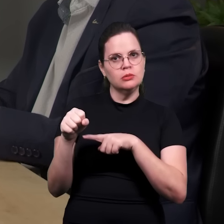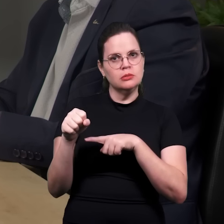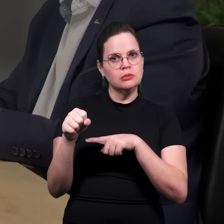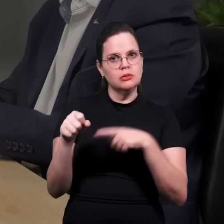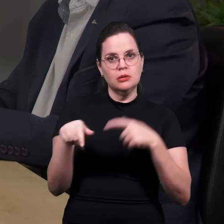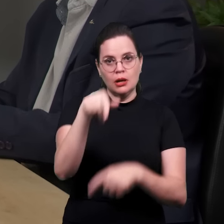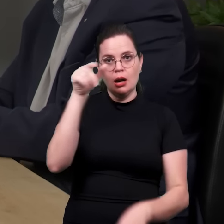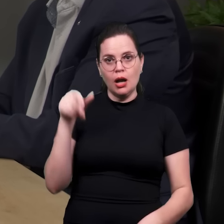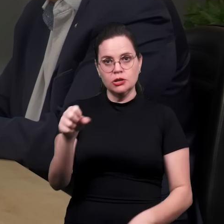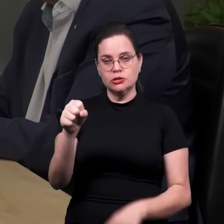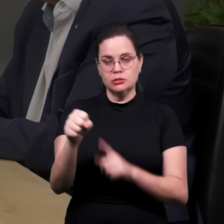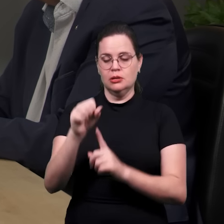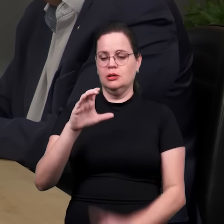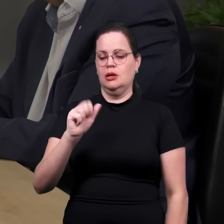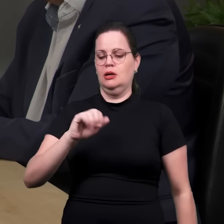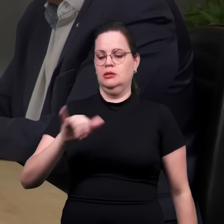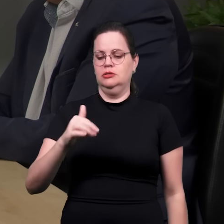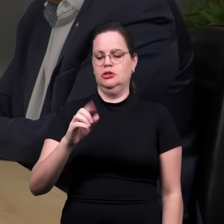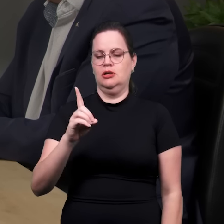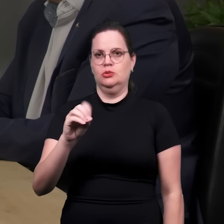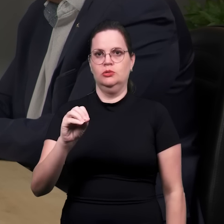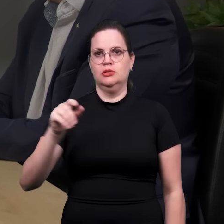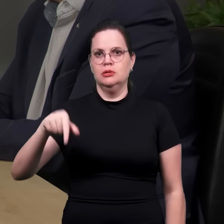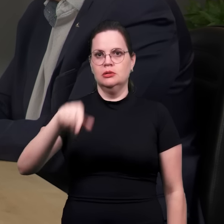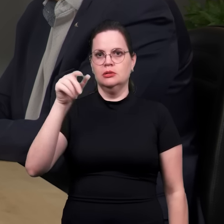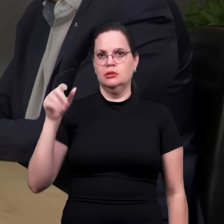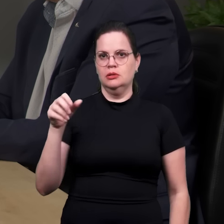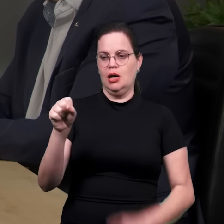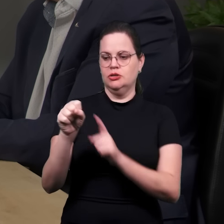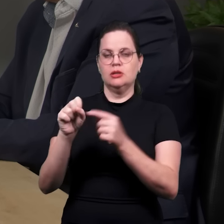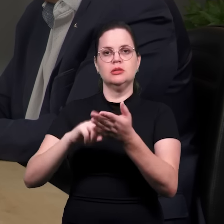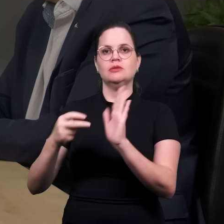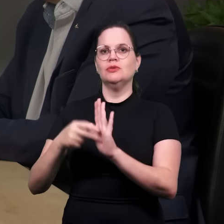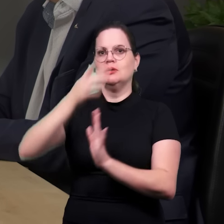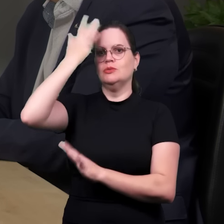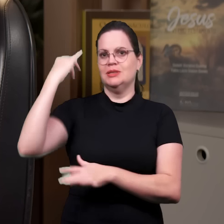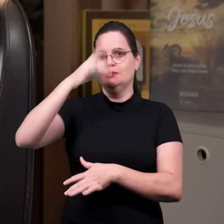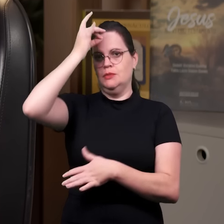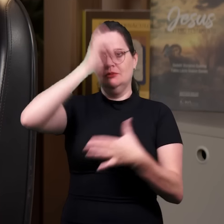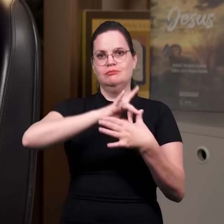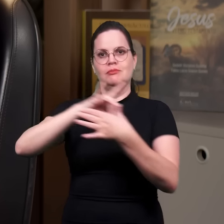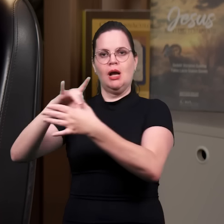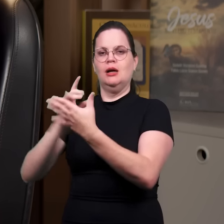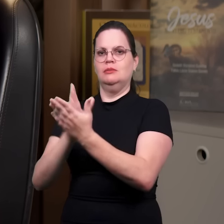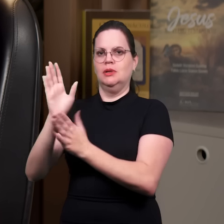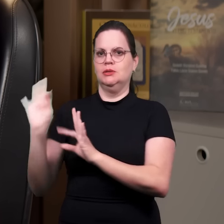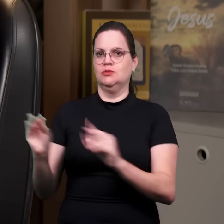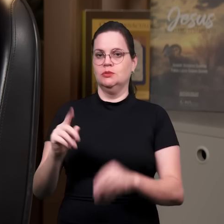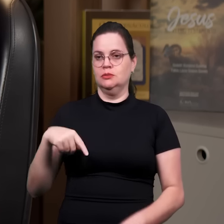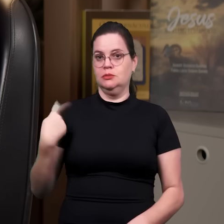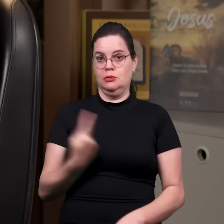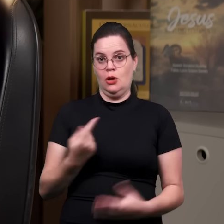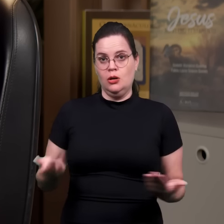na mão, né? O cajado a gente sabe que a Bíblia trata como a direção do Espírito Santo. Então a igreja que vai sair do